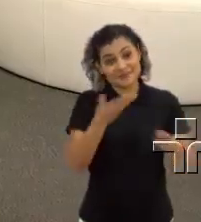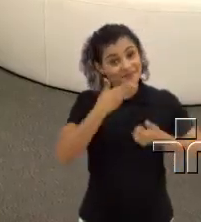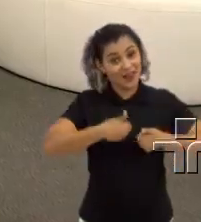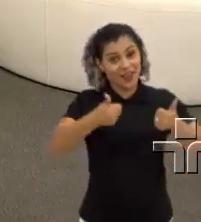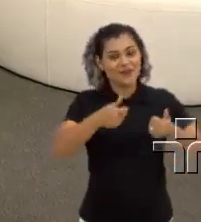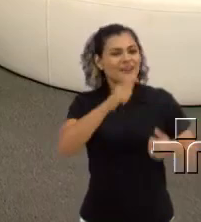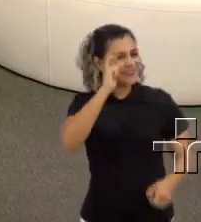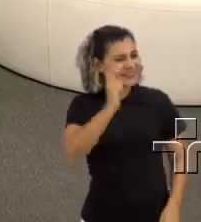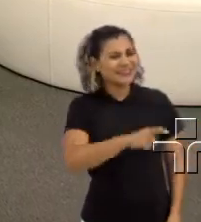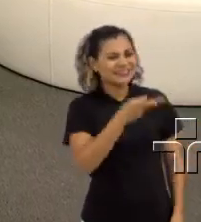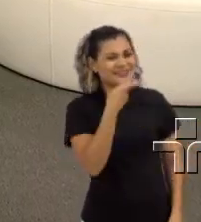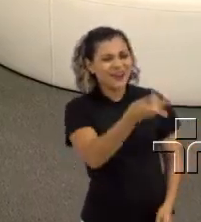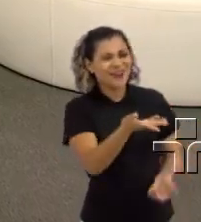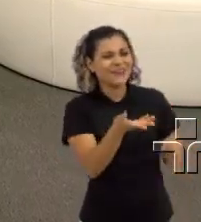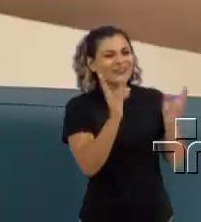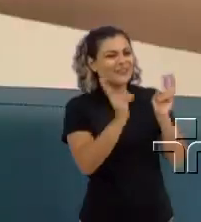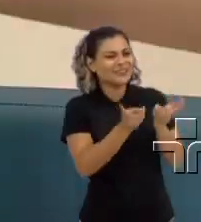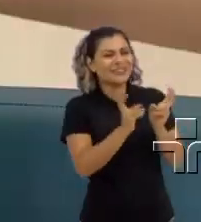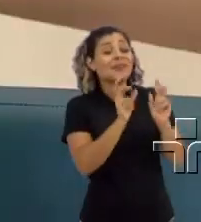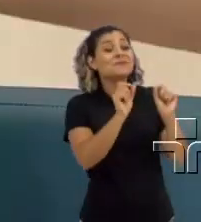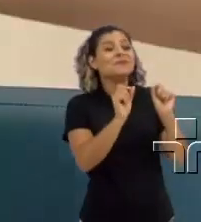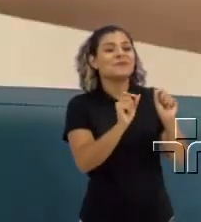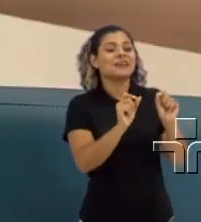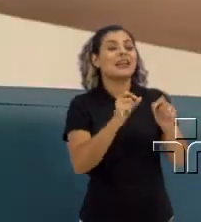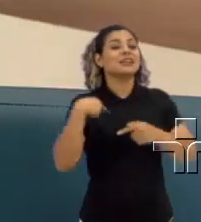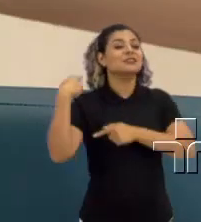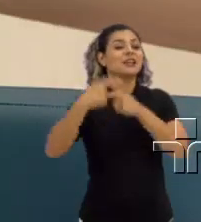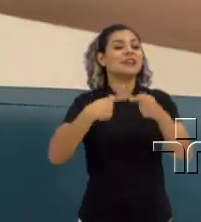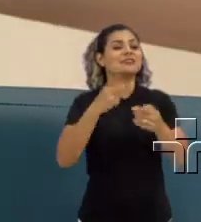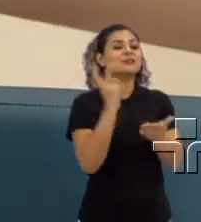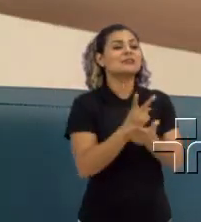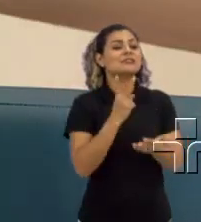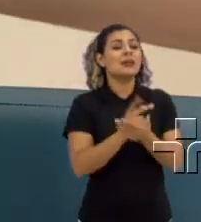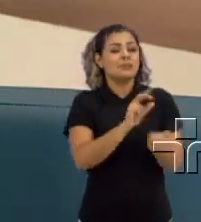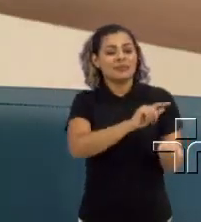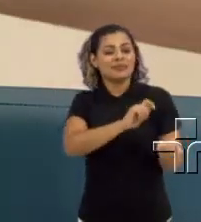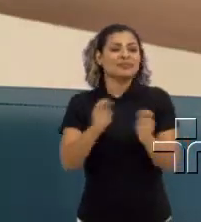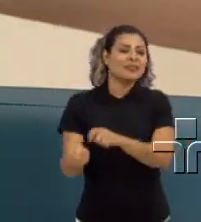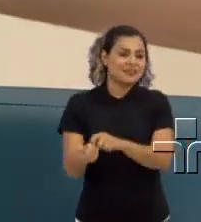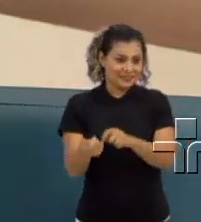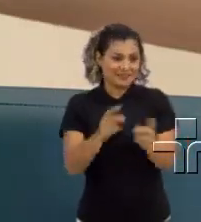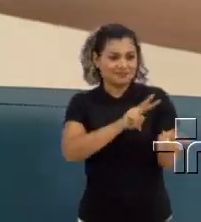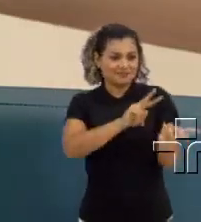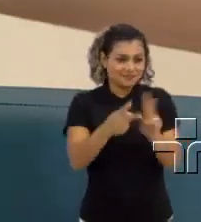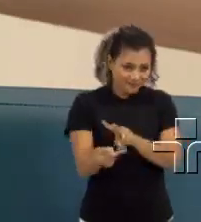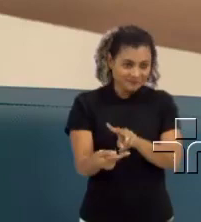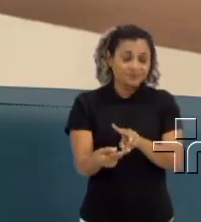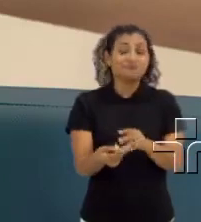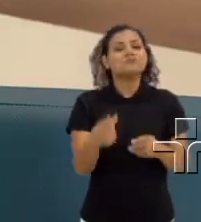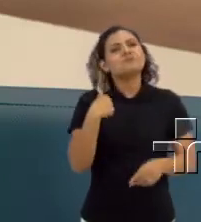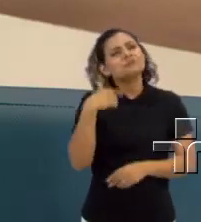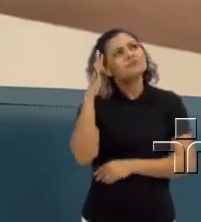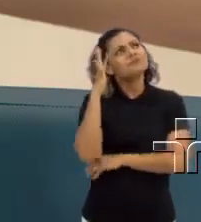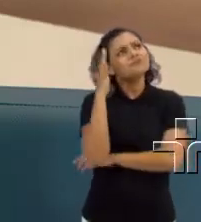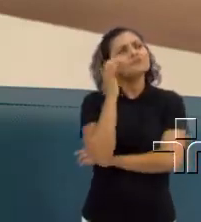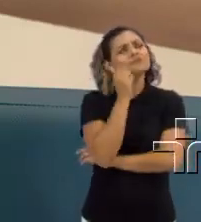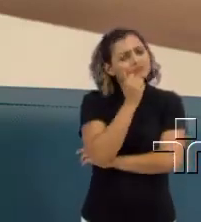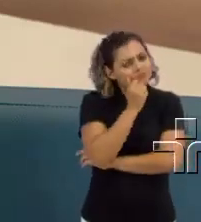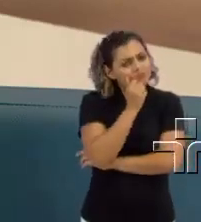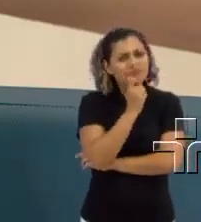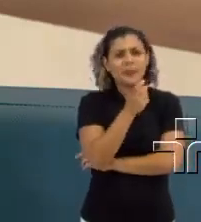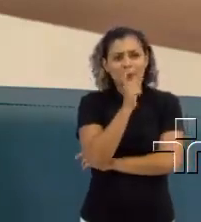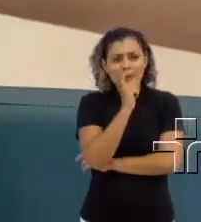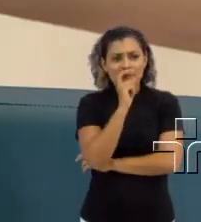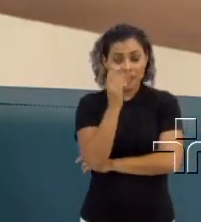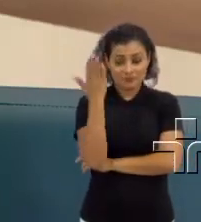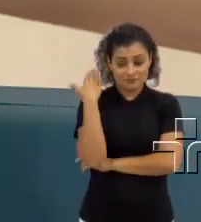Interessante isso que ele falou, né? Sobre a geração dele de ser uma geração de transição aí. E eu fico pensando, os pais